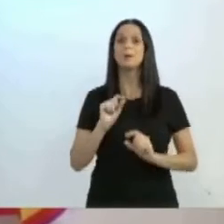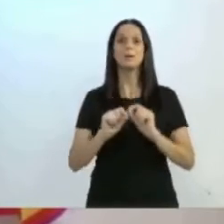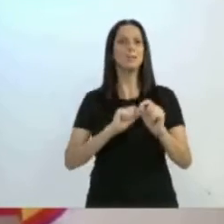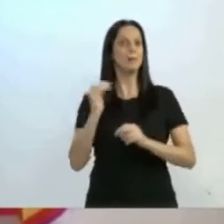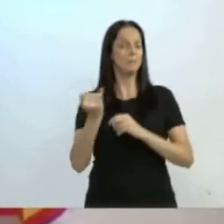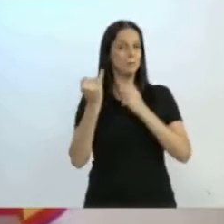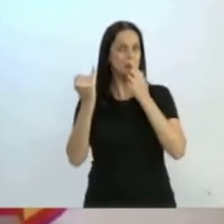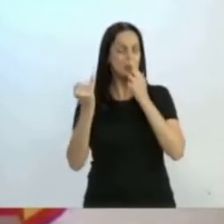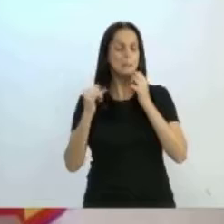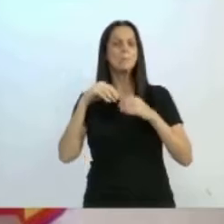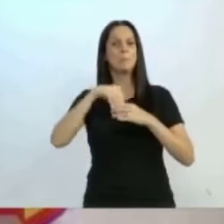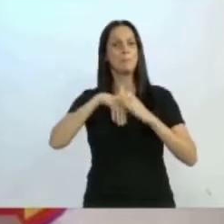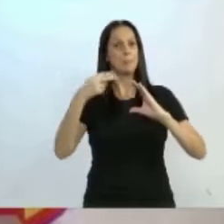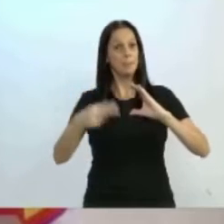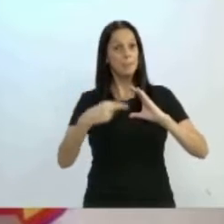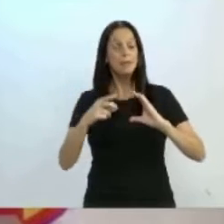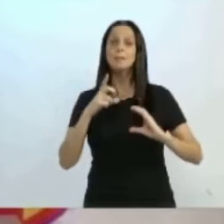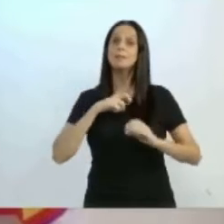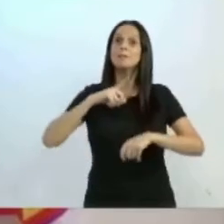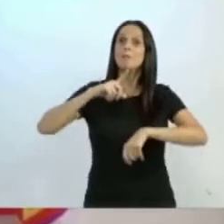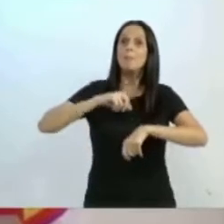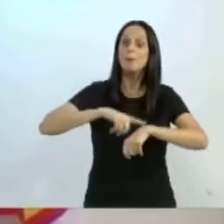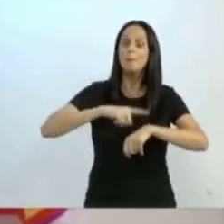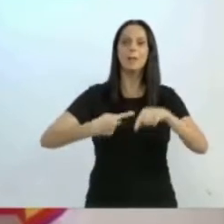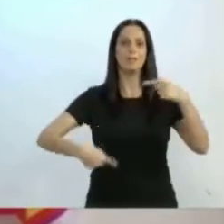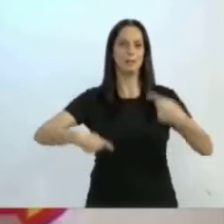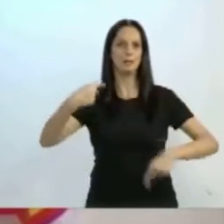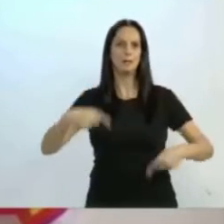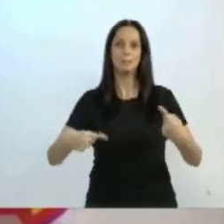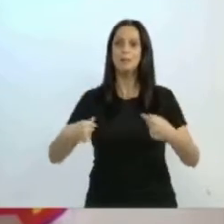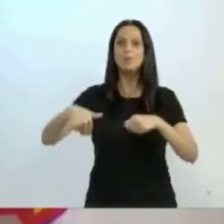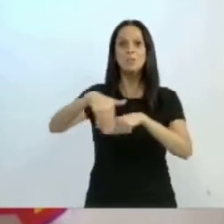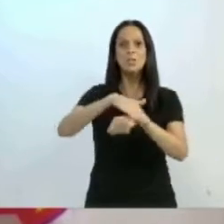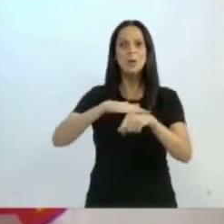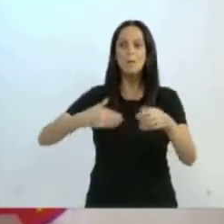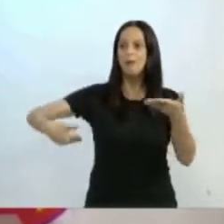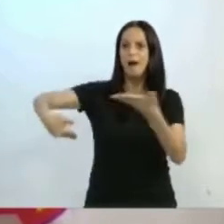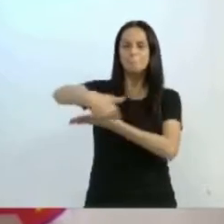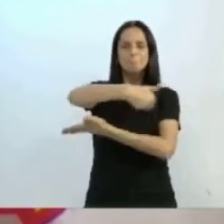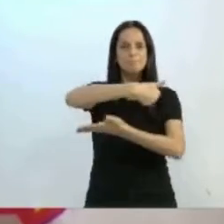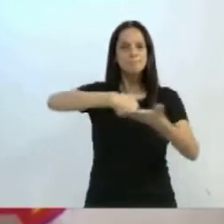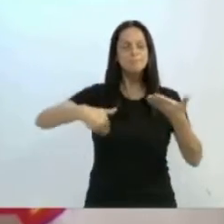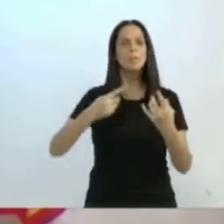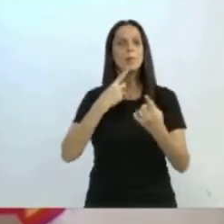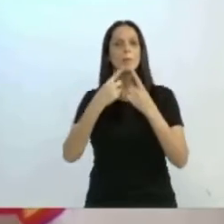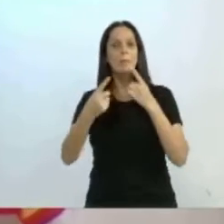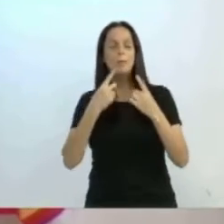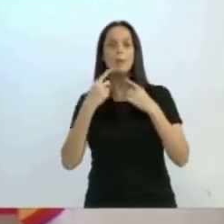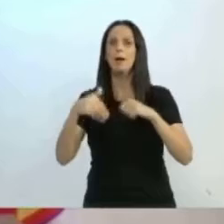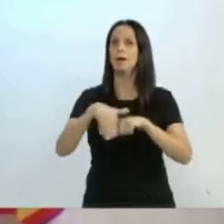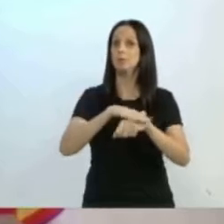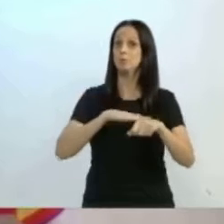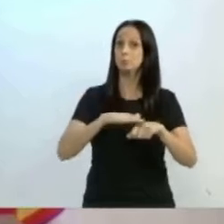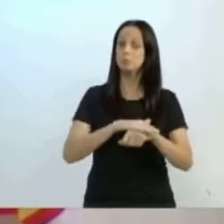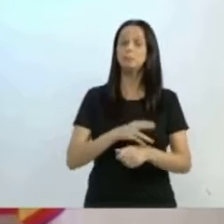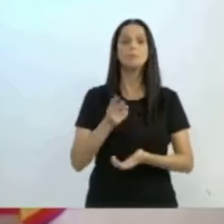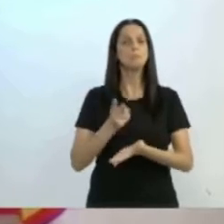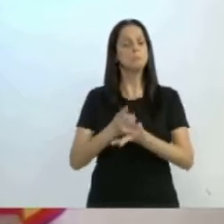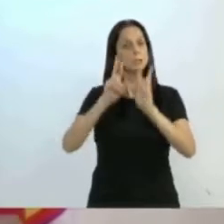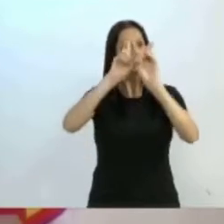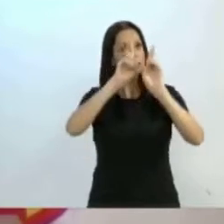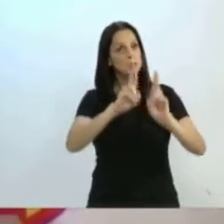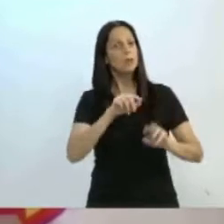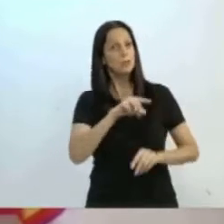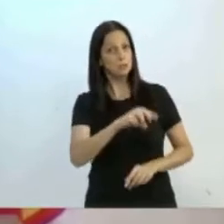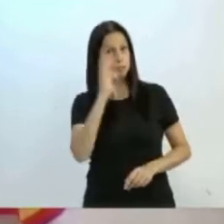Legislativa tem um espaço para debate para conversa que é o que está em fazer por diálogo mostrando aqui de forma muito respeitosa o vereador